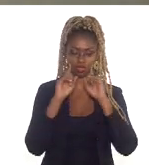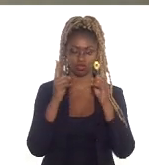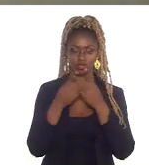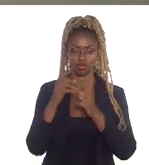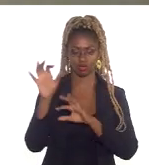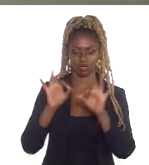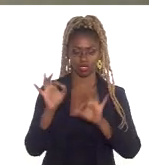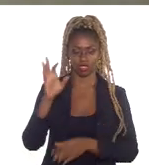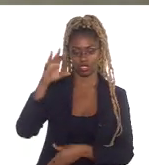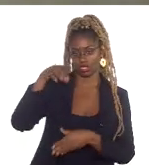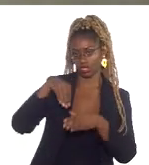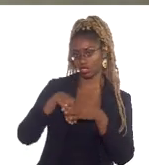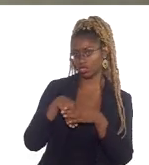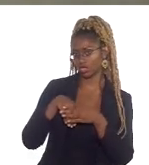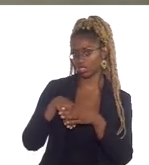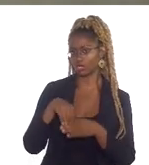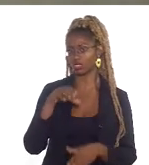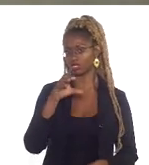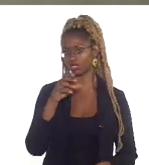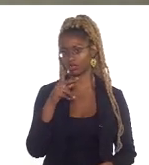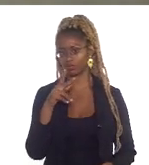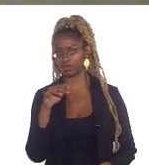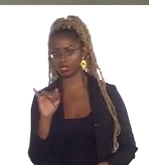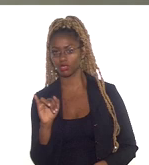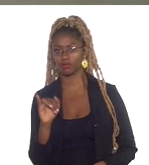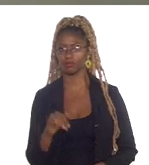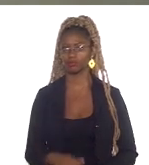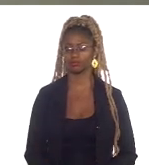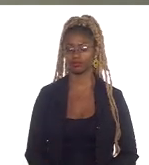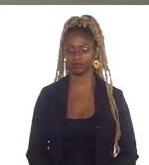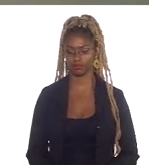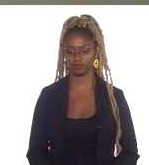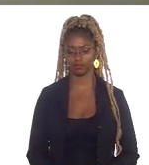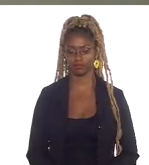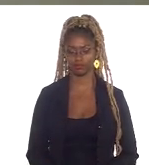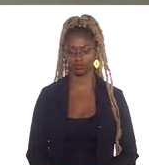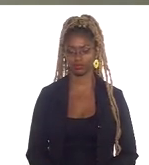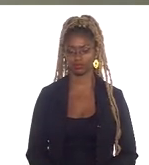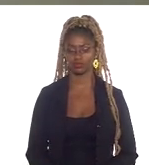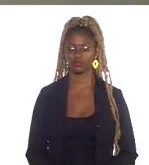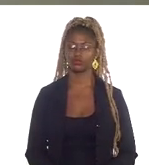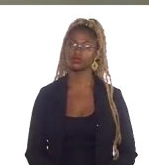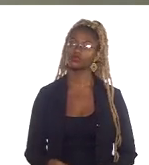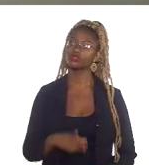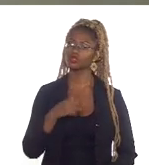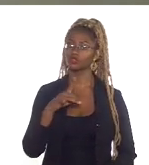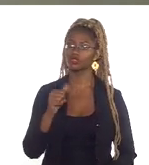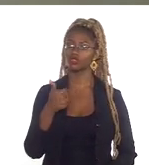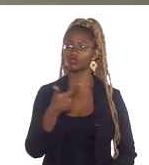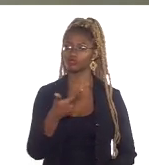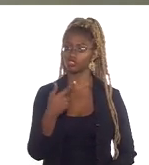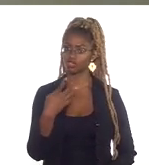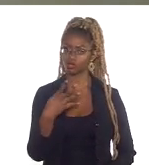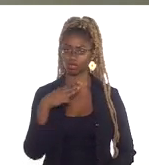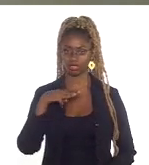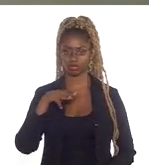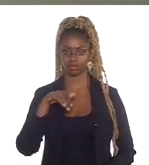organização interna da DCPI. E, no dia 24 de maio,